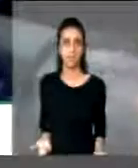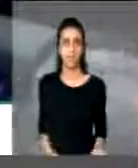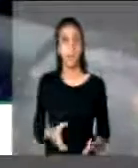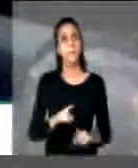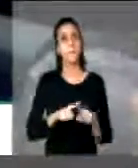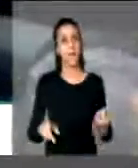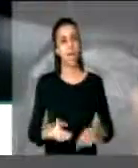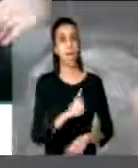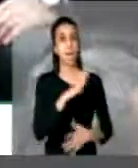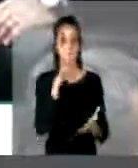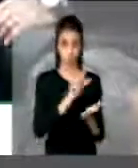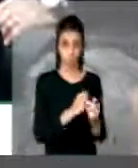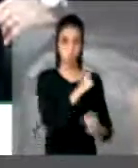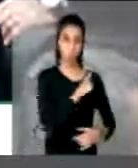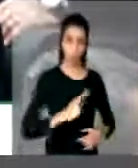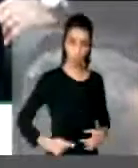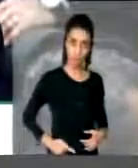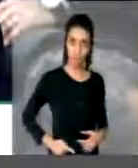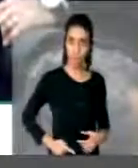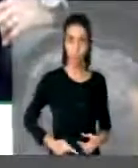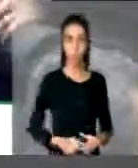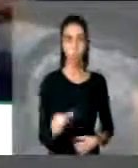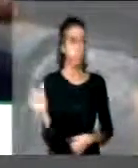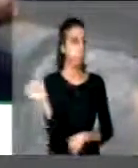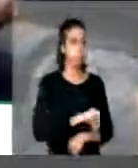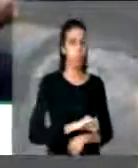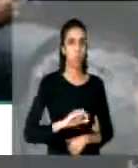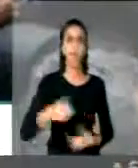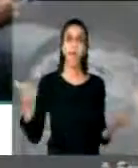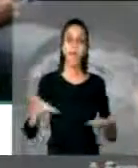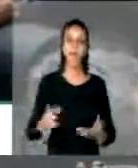como oposição, tenta impedir o país de funcionar.